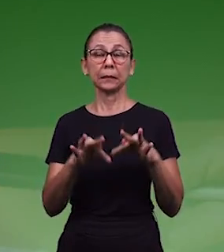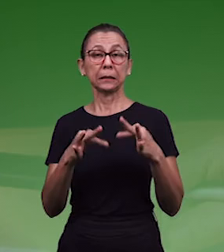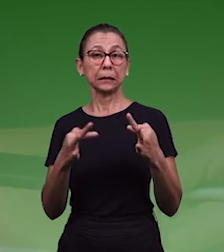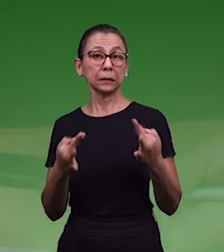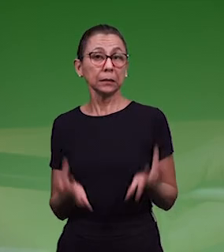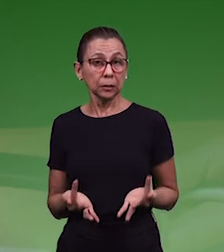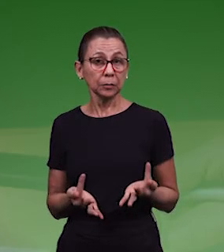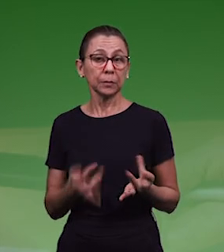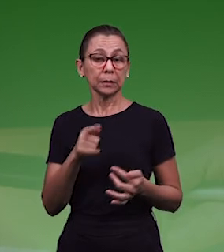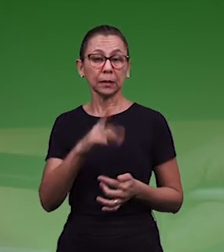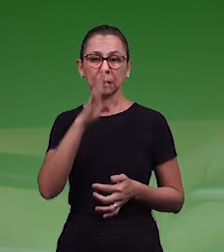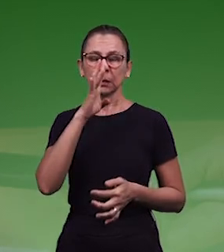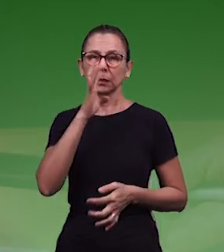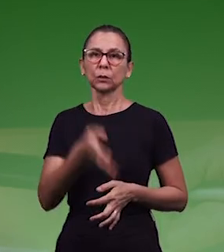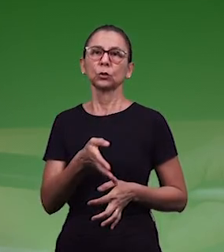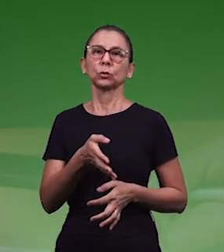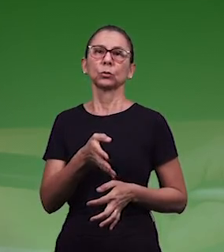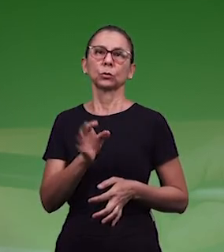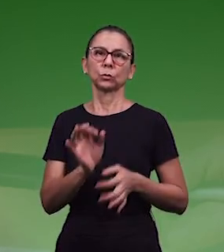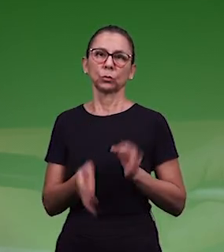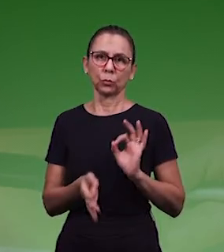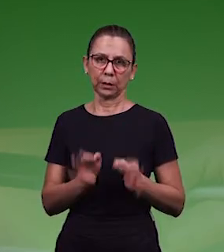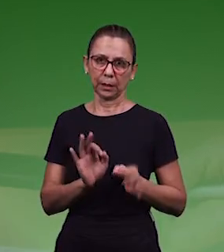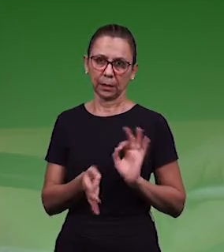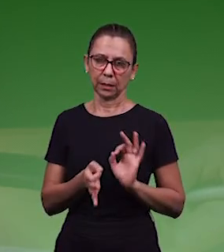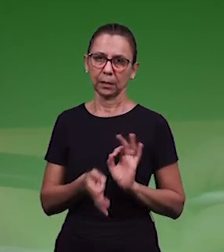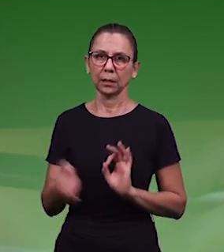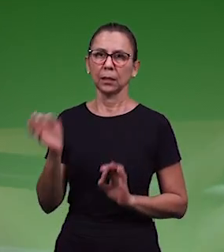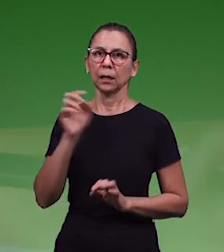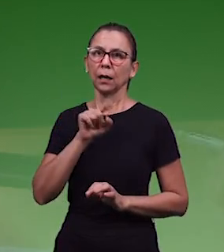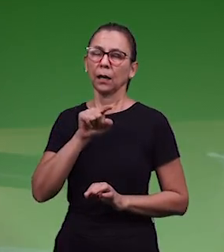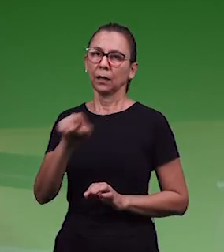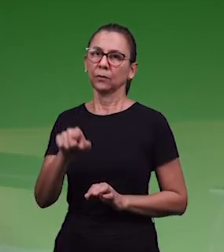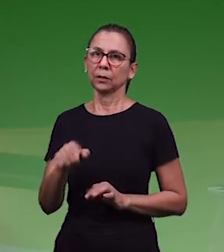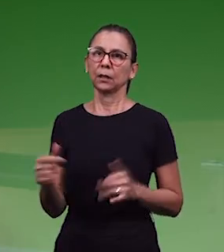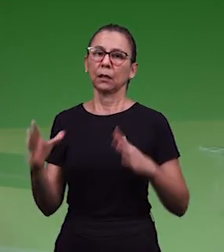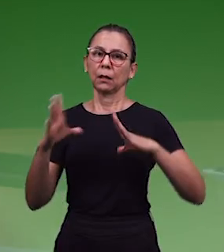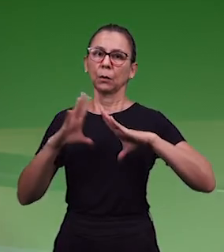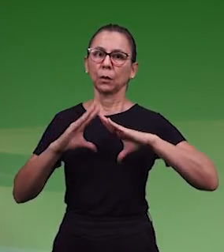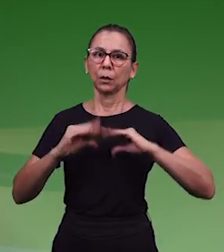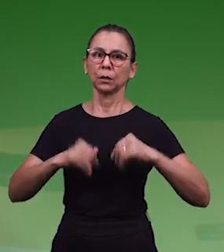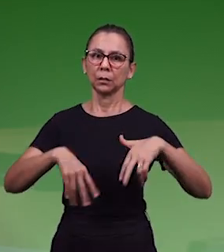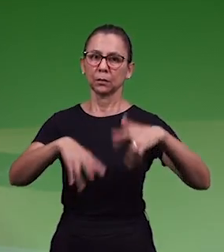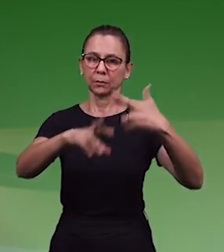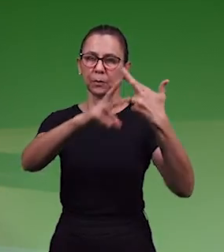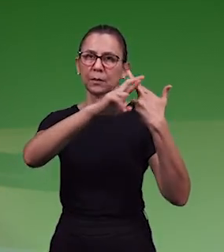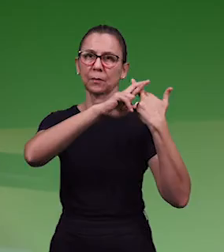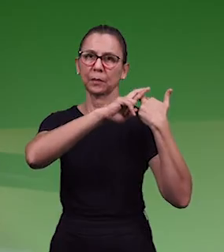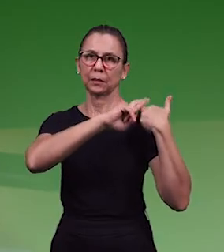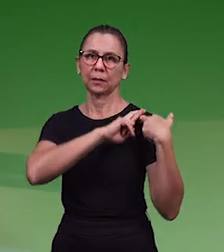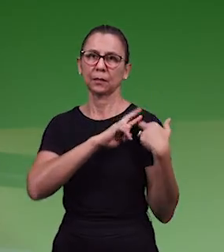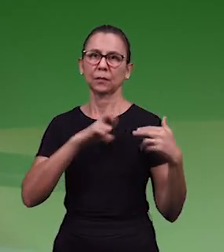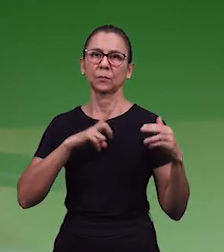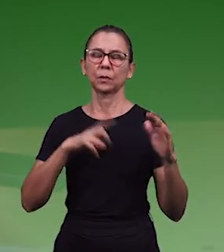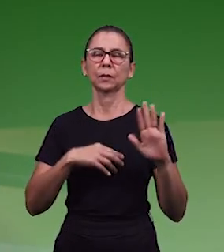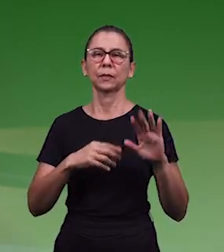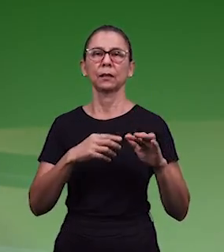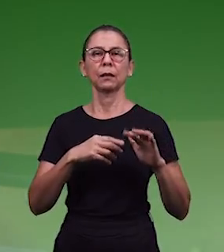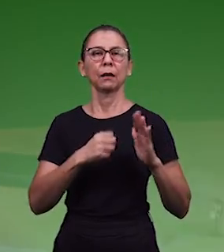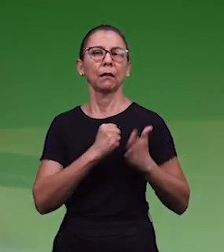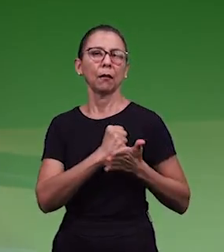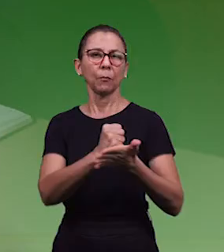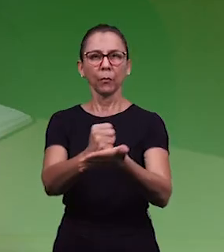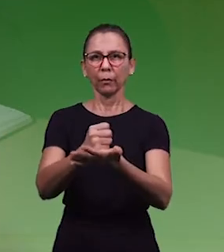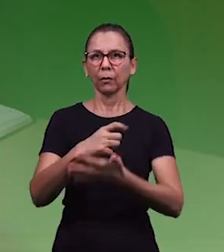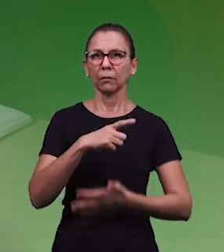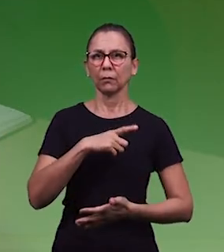o julguem. Assim, a ti mesmo te aliviarás da carga, e eles a levarão contigo.